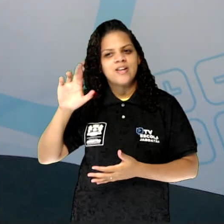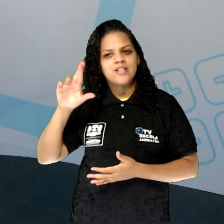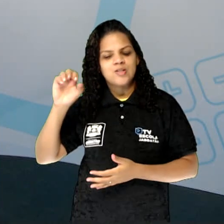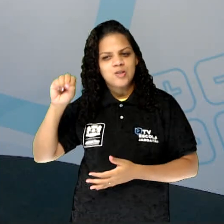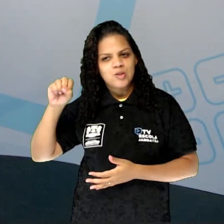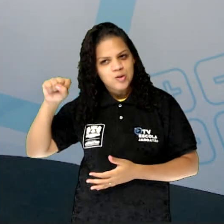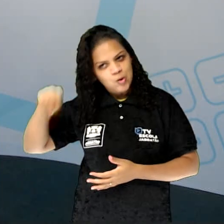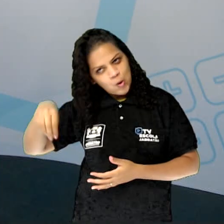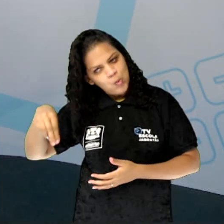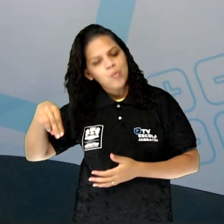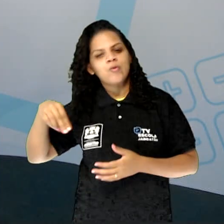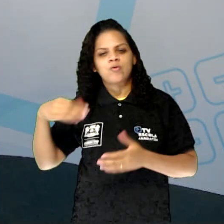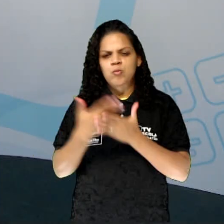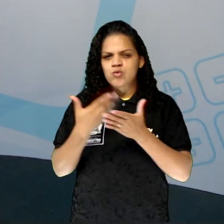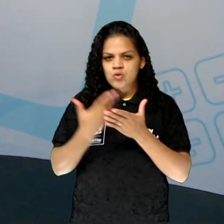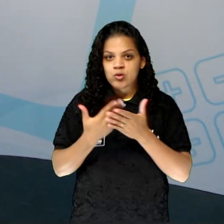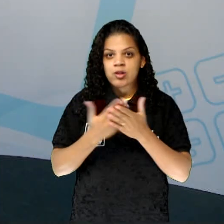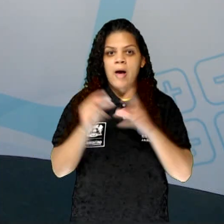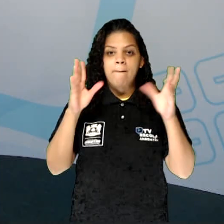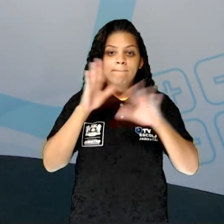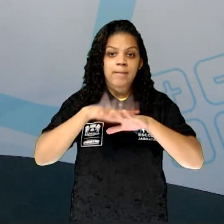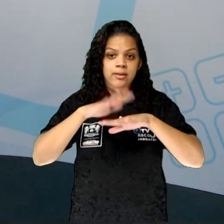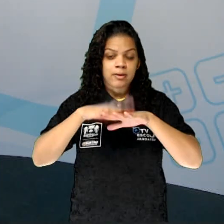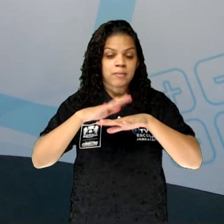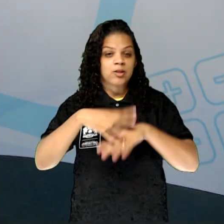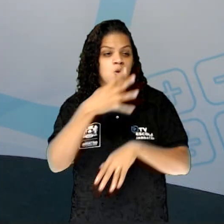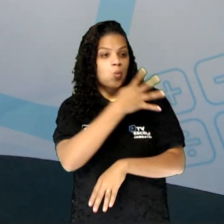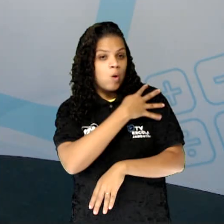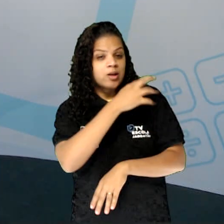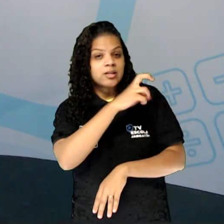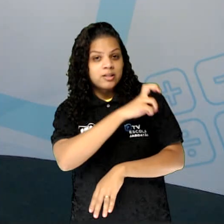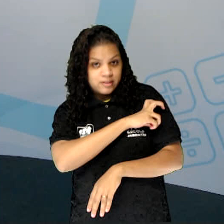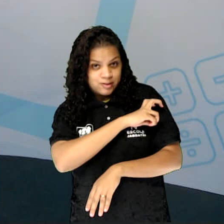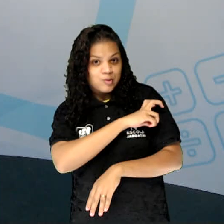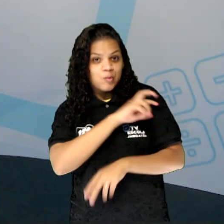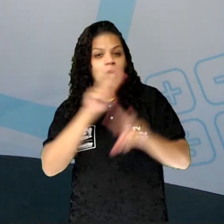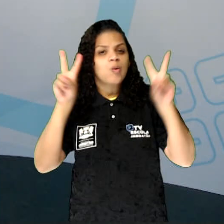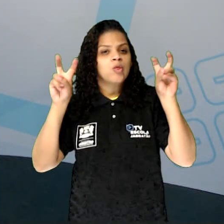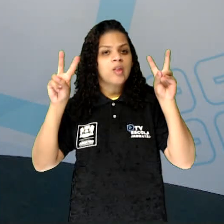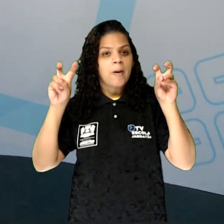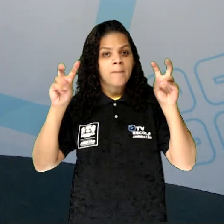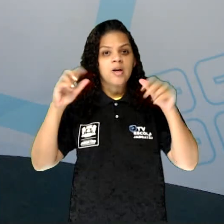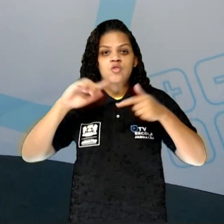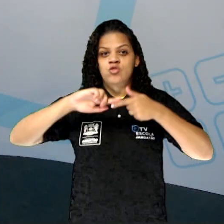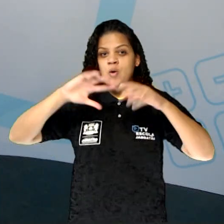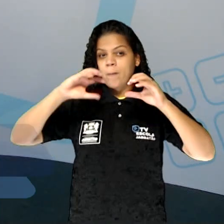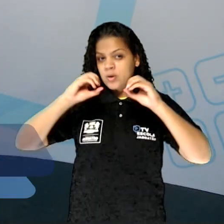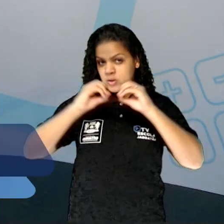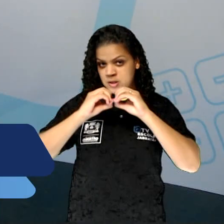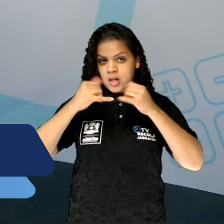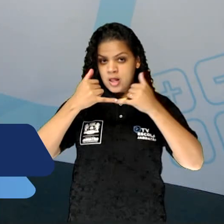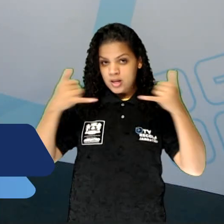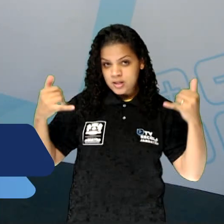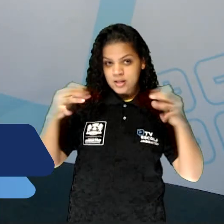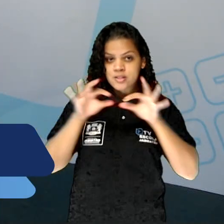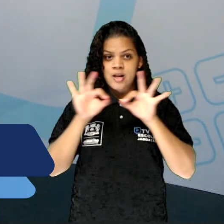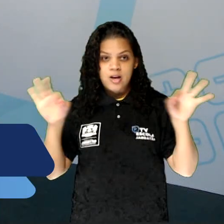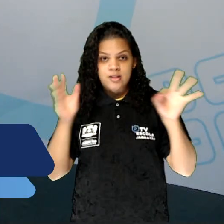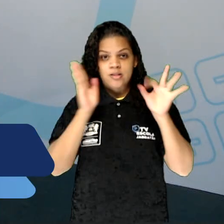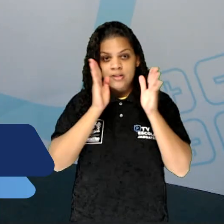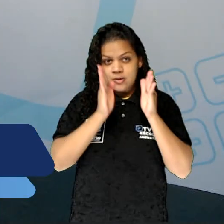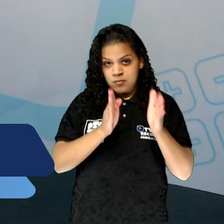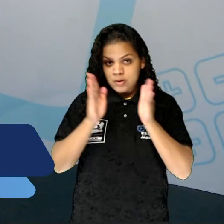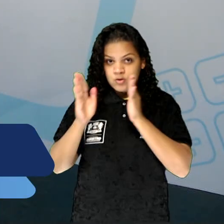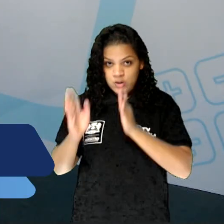a matemática do quarto e quinto anos o tema da aula de hoje é geometria linhas retas segmentos de reta